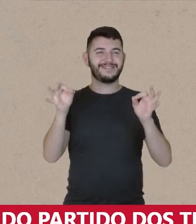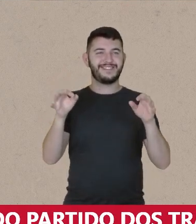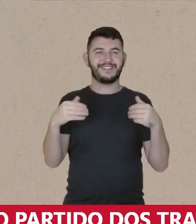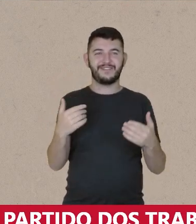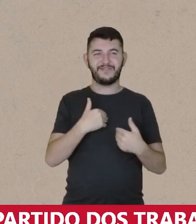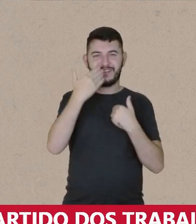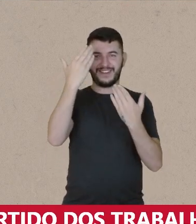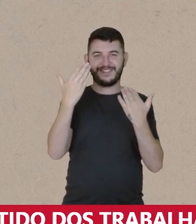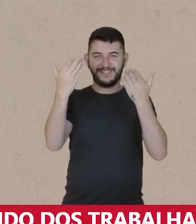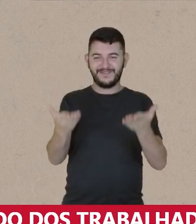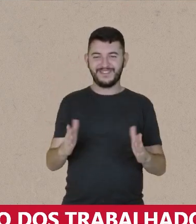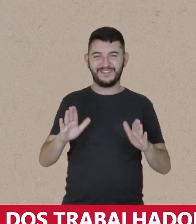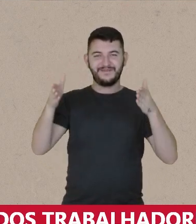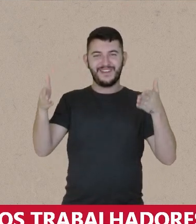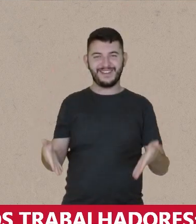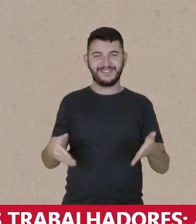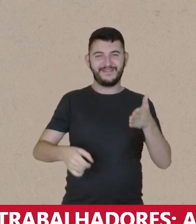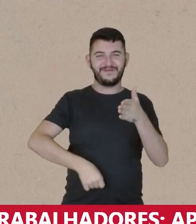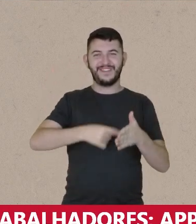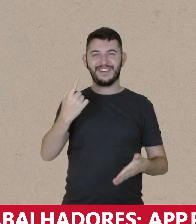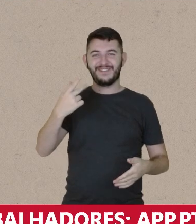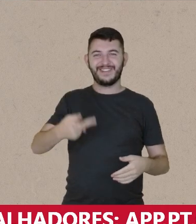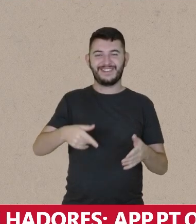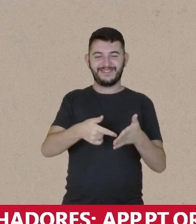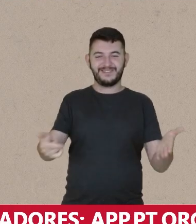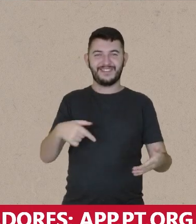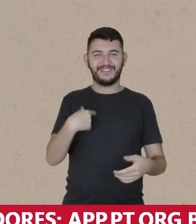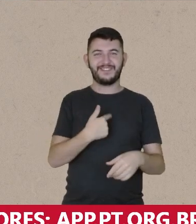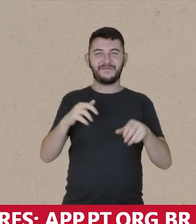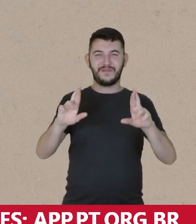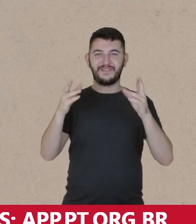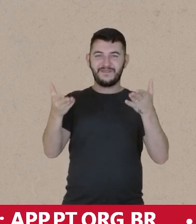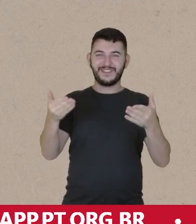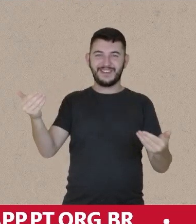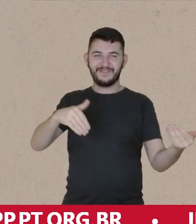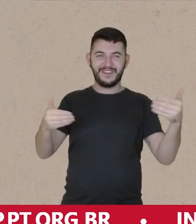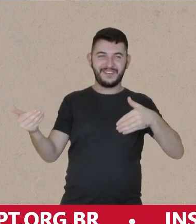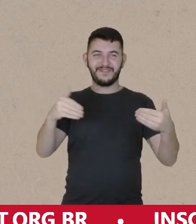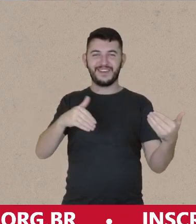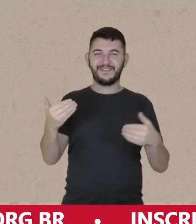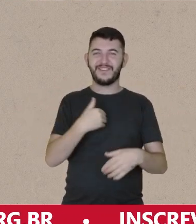primeira participação aqui no jornal. Esperamos você mais vezes aqui. Um bom